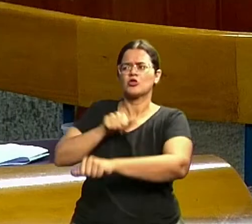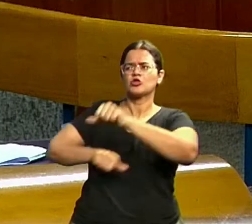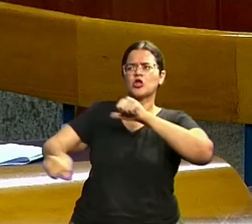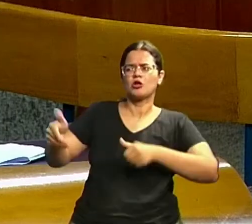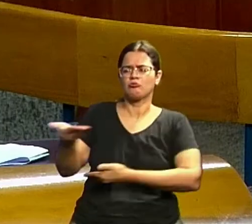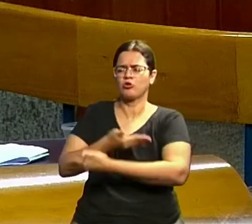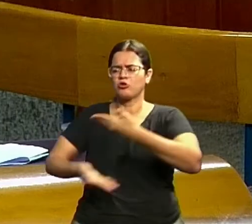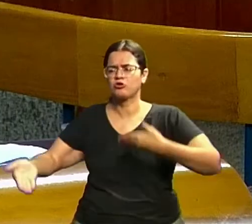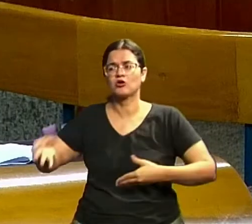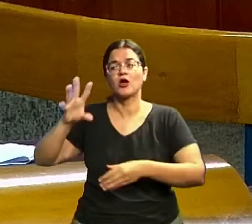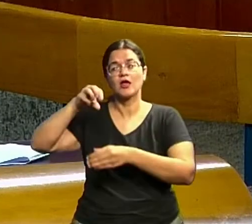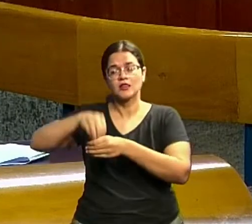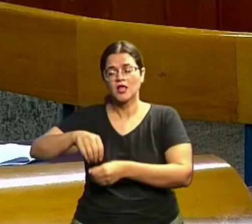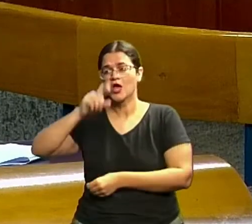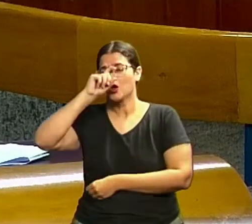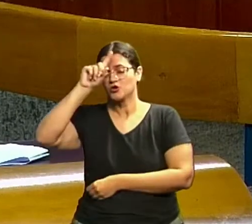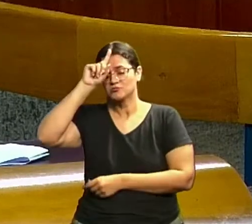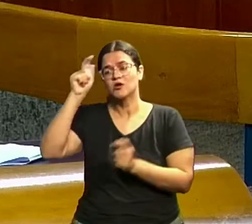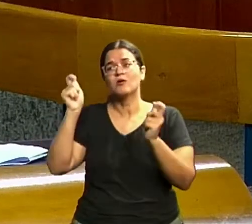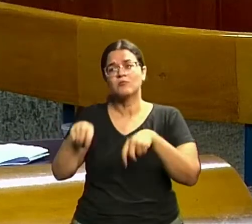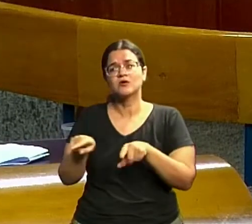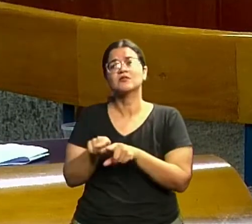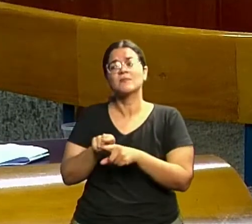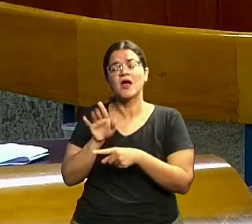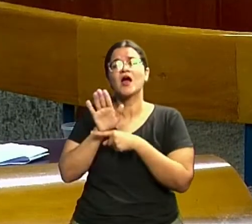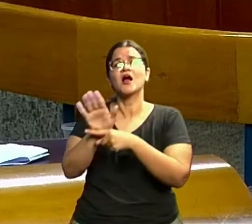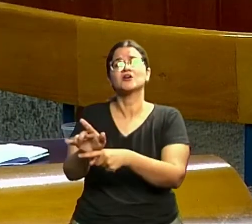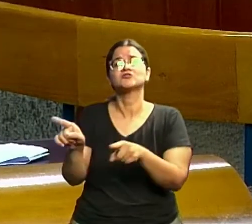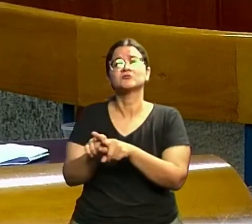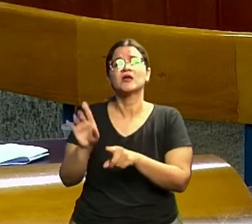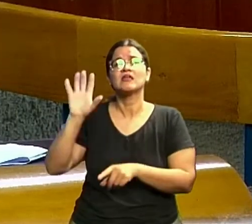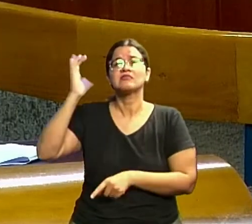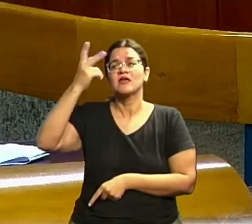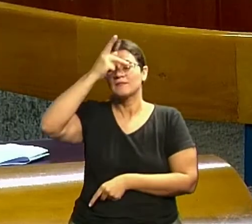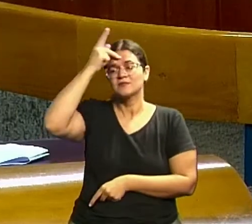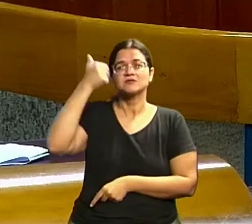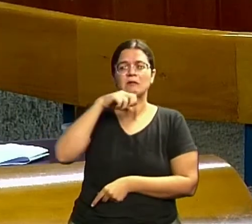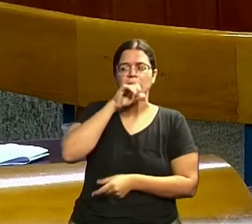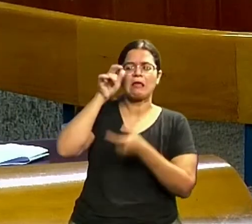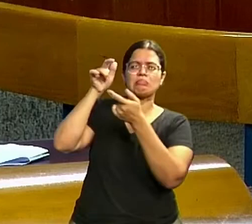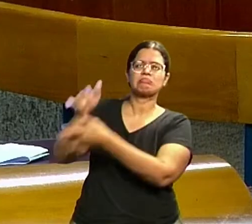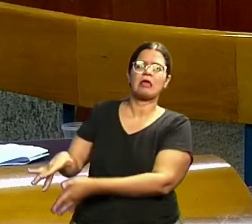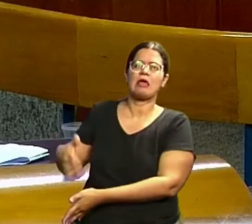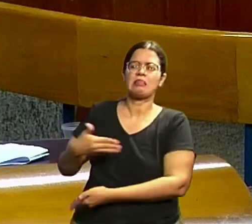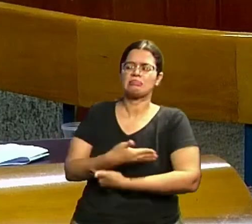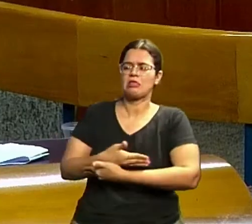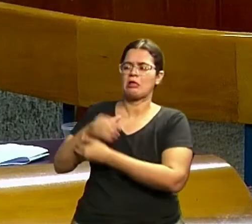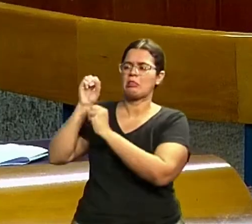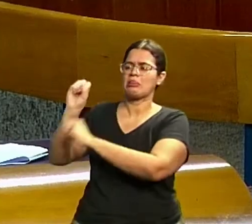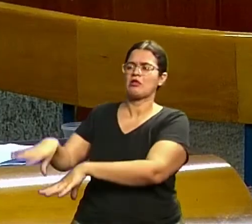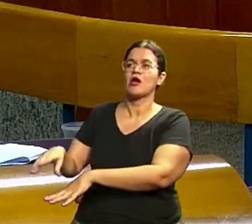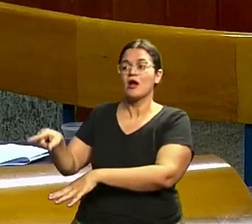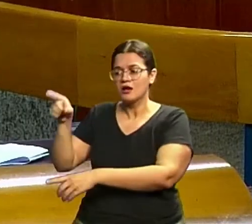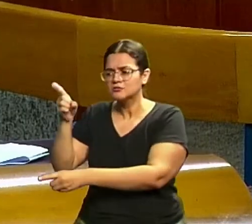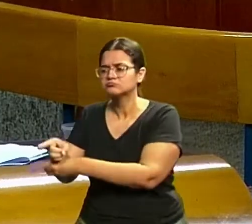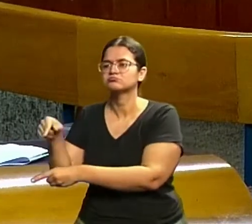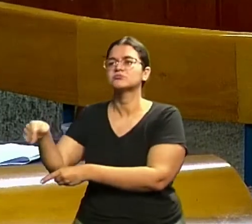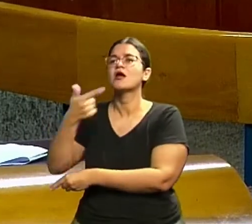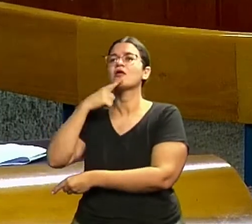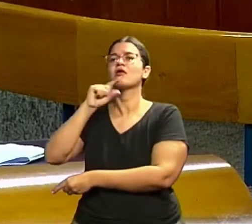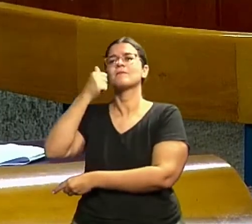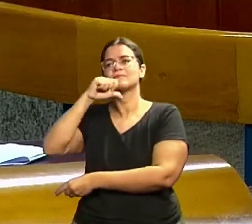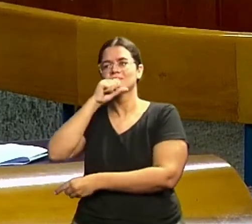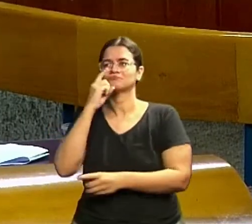bebês nas maternidades, podendo até auxiliar nos casos de abandono de recém-nascidos. Então fica aí a